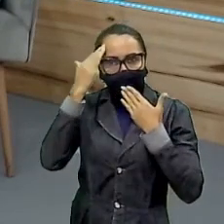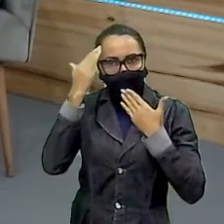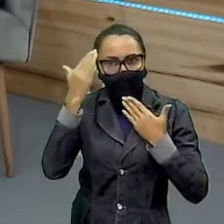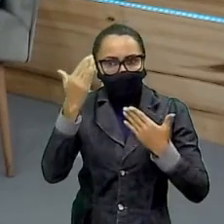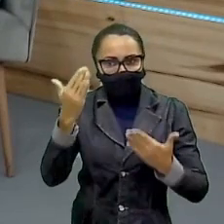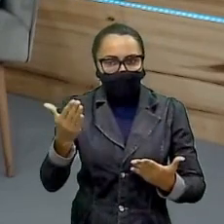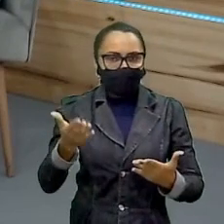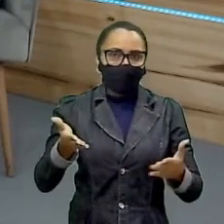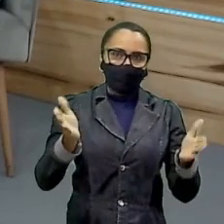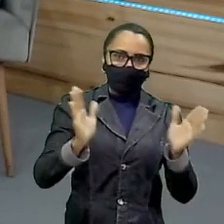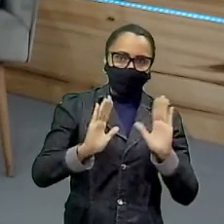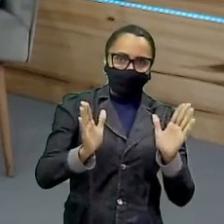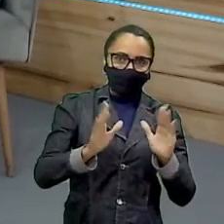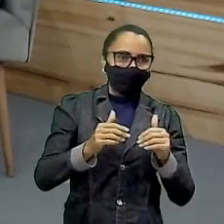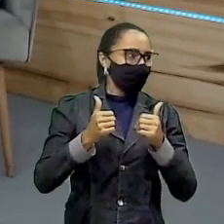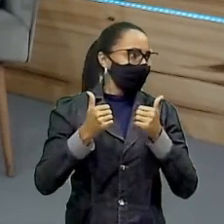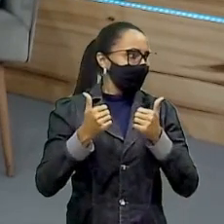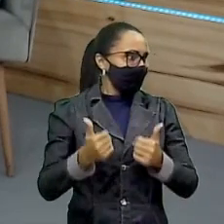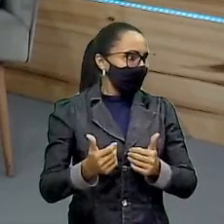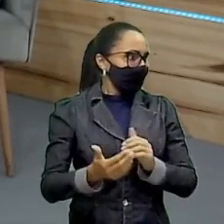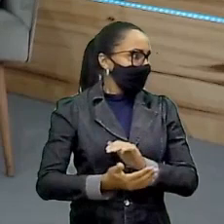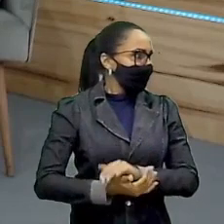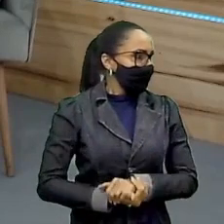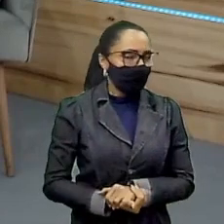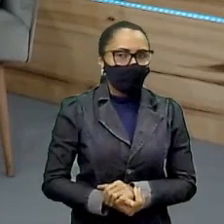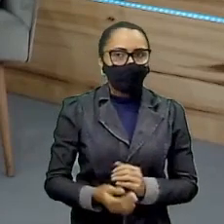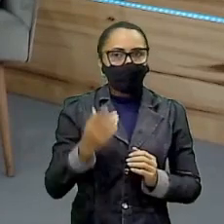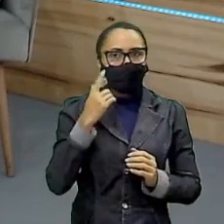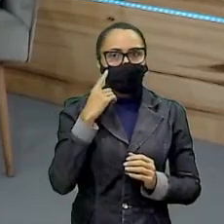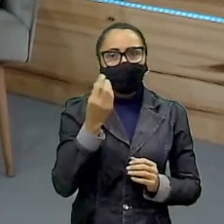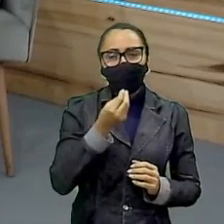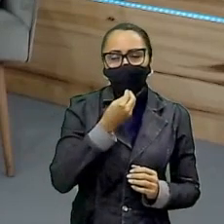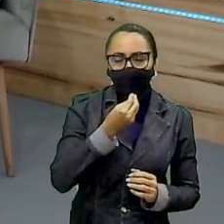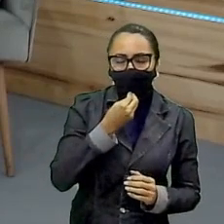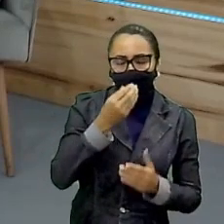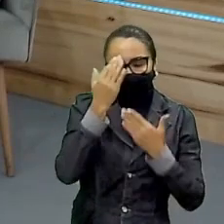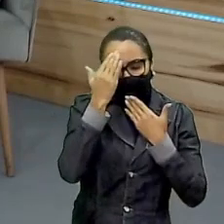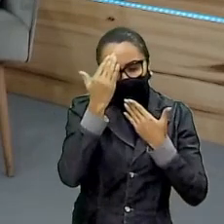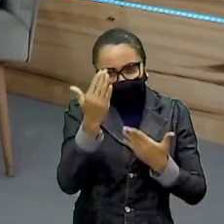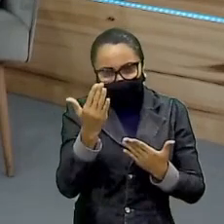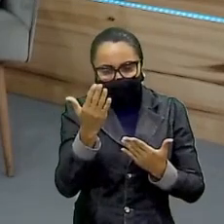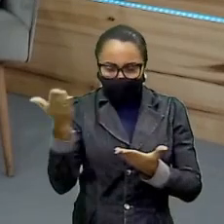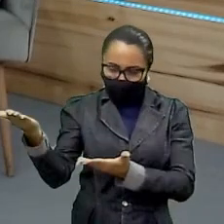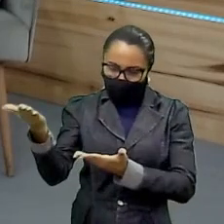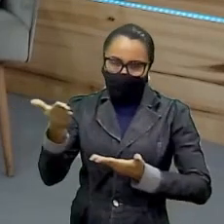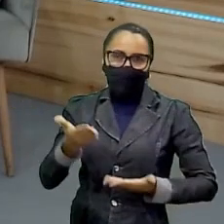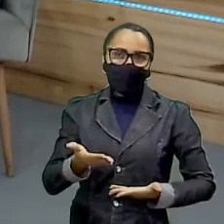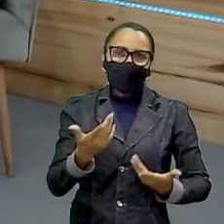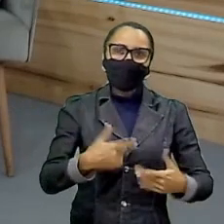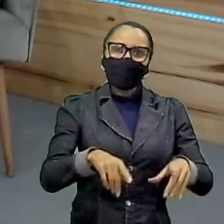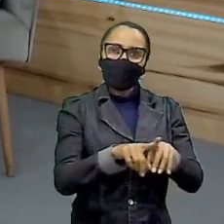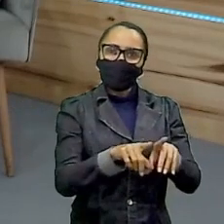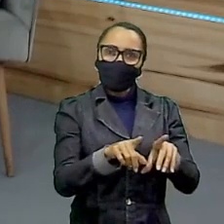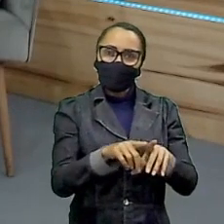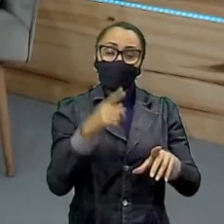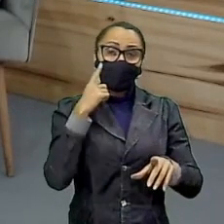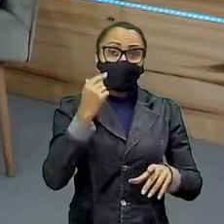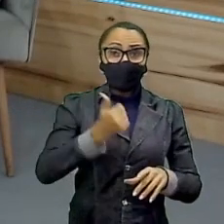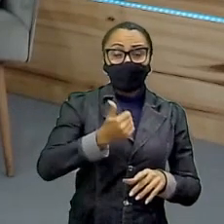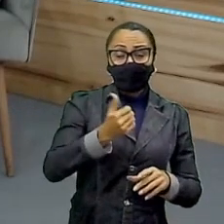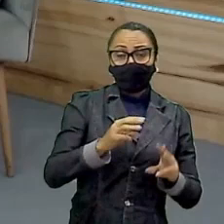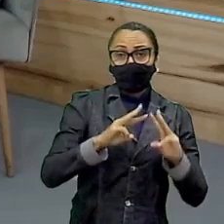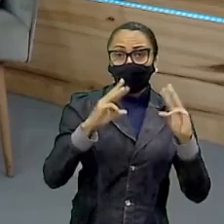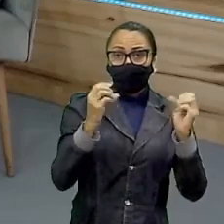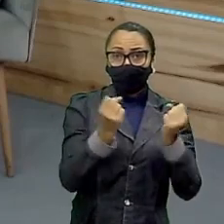Obrigada, olá, tudo bom? Tudo bem, Jéssica? Obrigada pela oportunidade, né, de estar aqui hoje, né, fazendo parte desse primeiro workshop